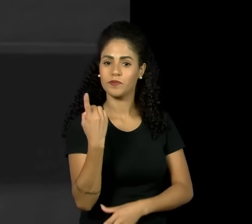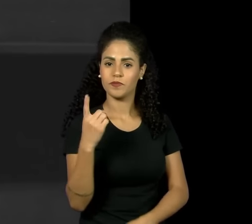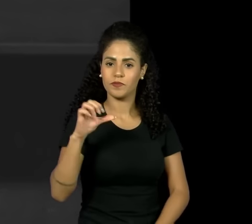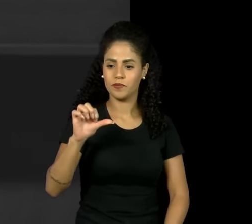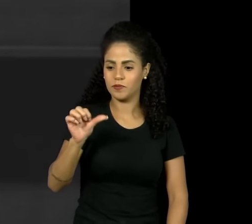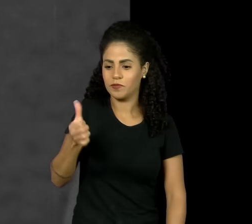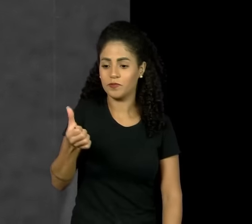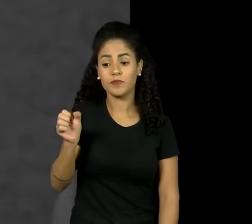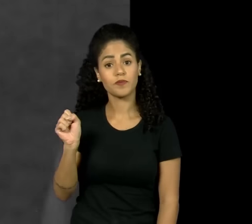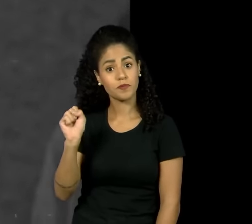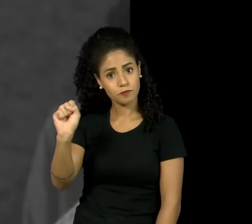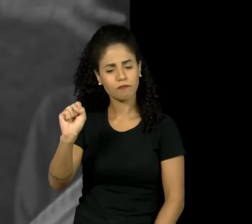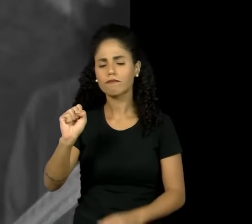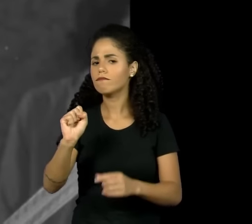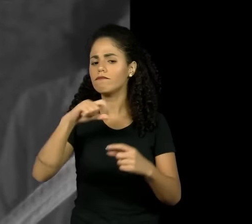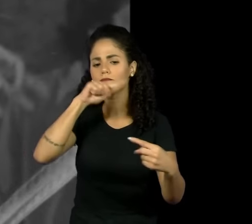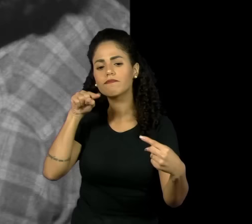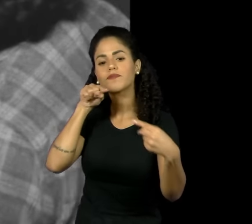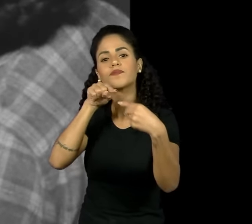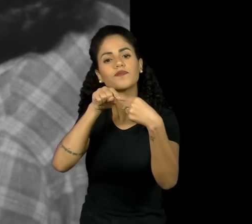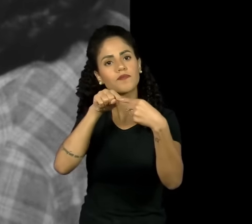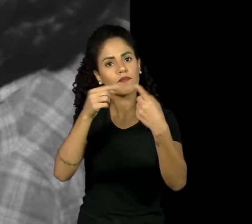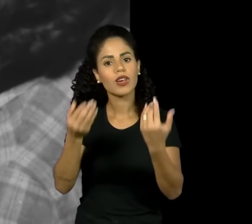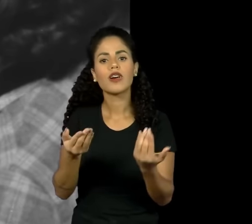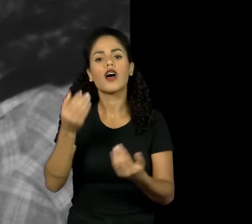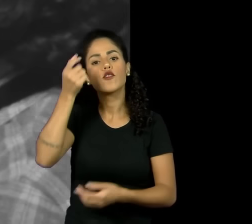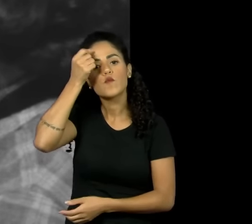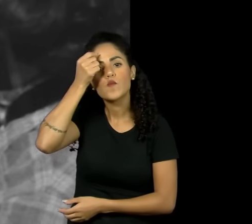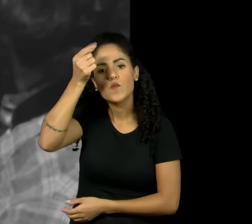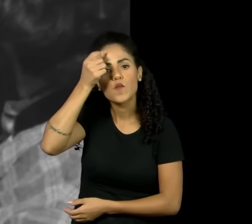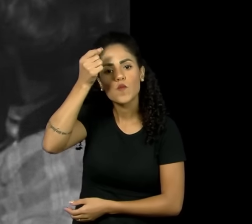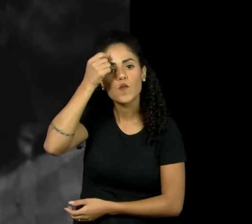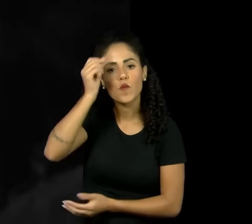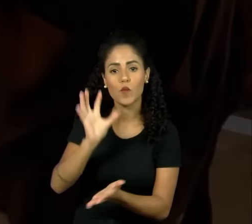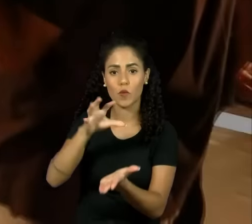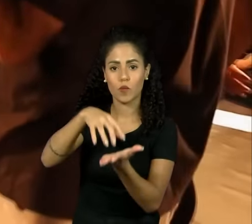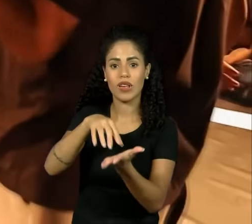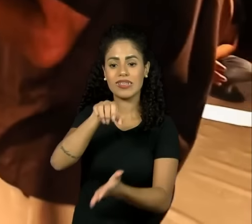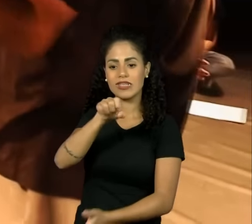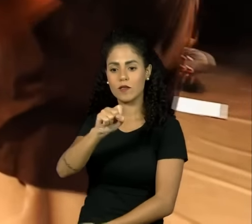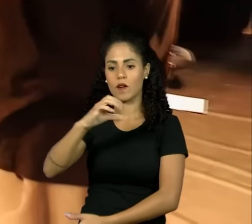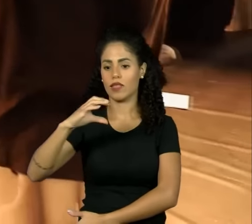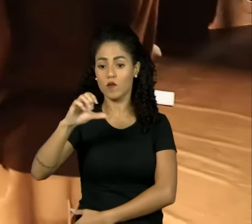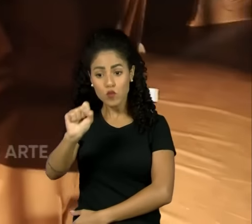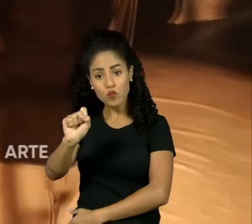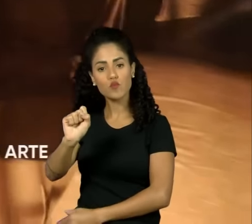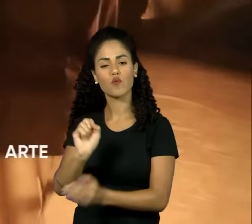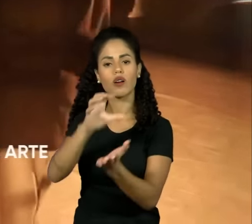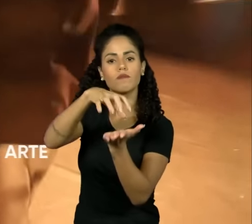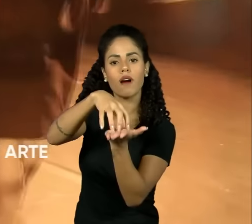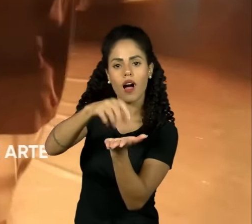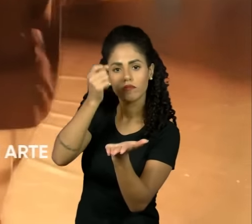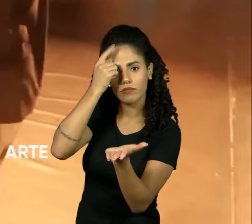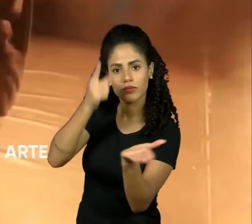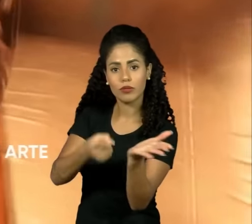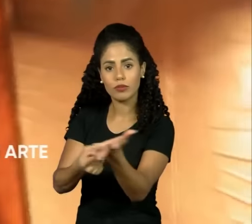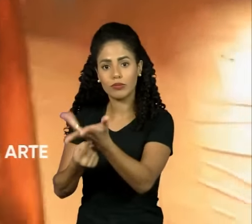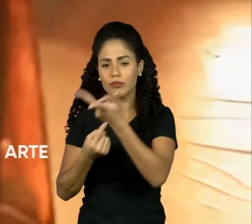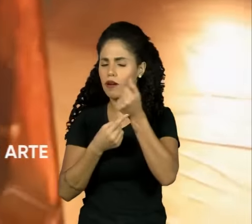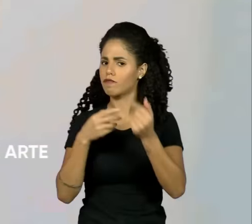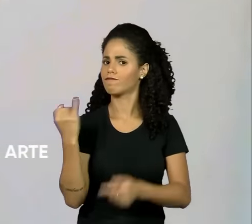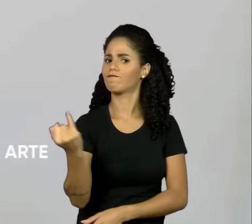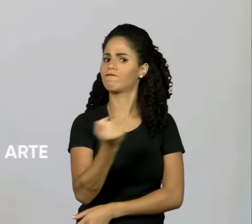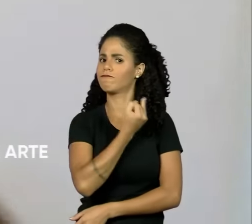1968 com o objetivo de se tornar um Paulo cultural na cidade de São Caetano do Sul a fundação das artes se tornou uma